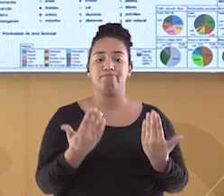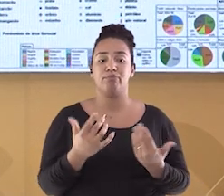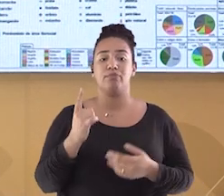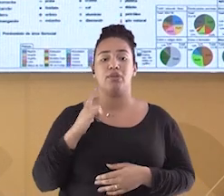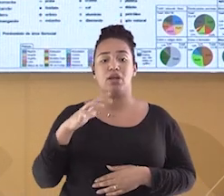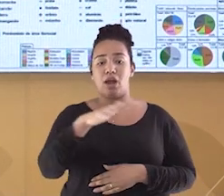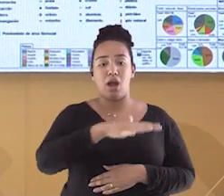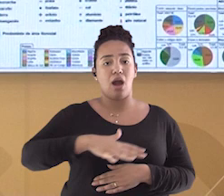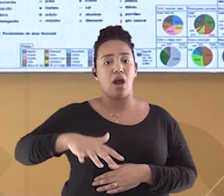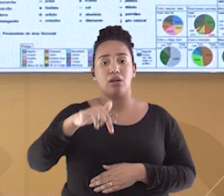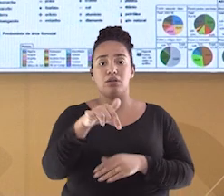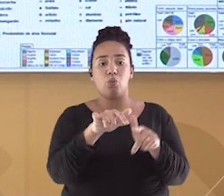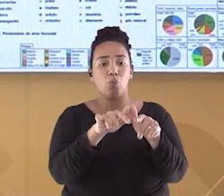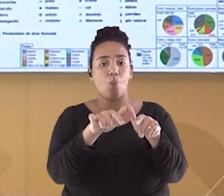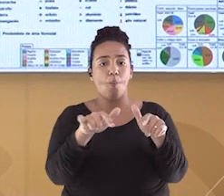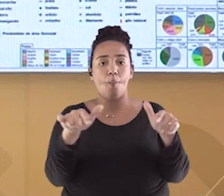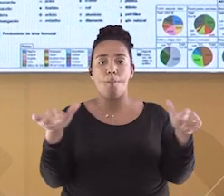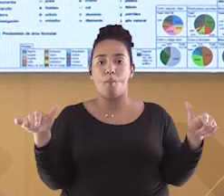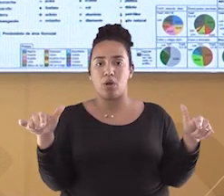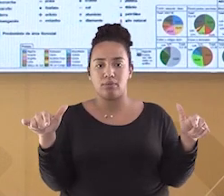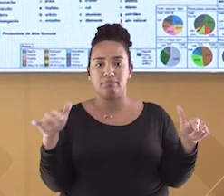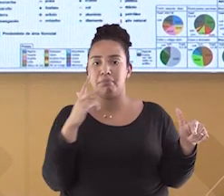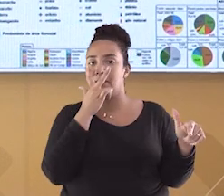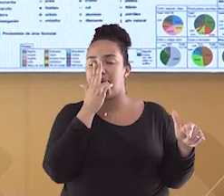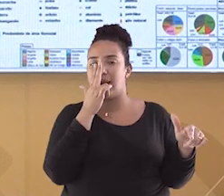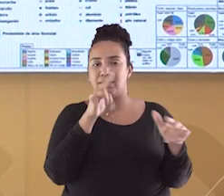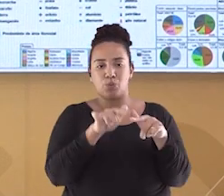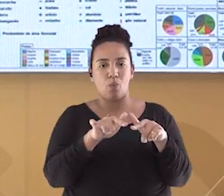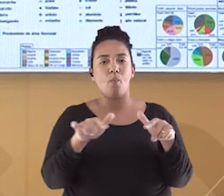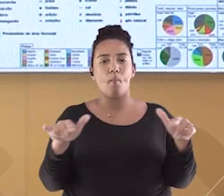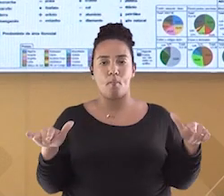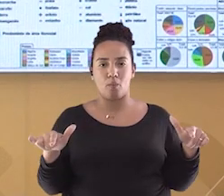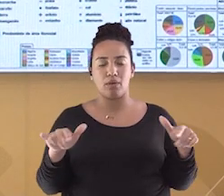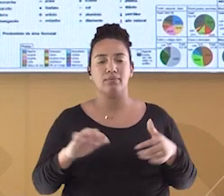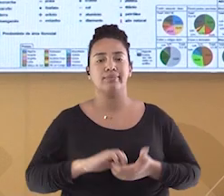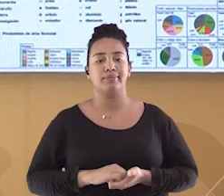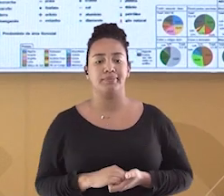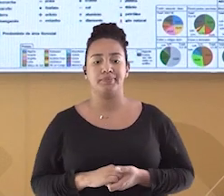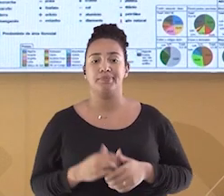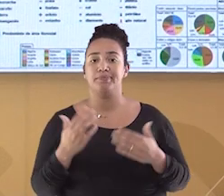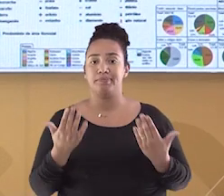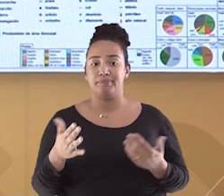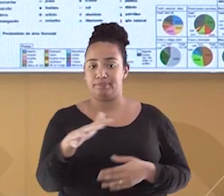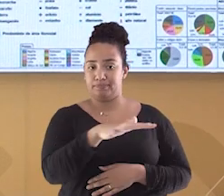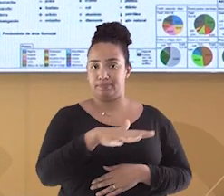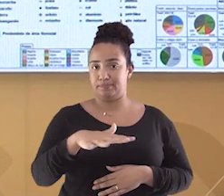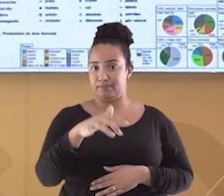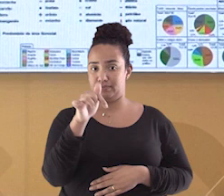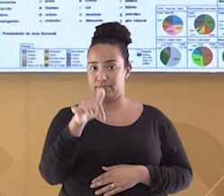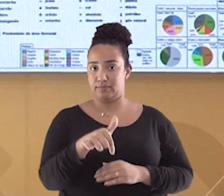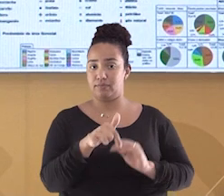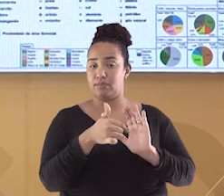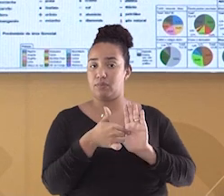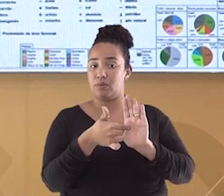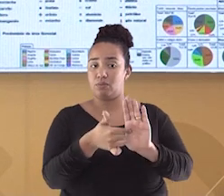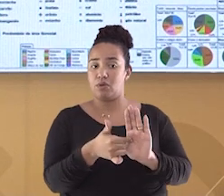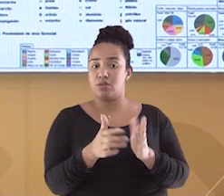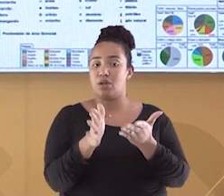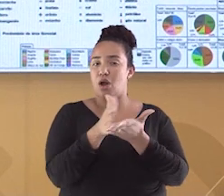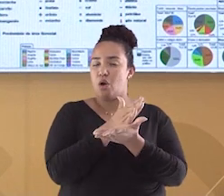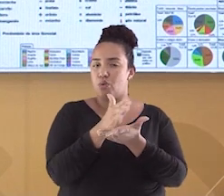apresentando uma área vazia no mapa, né? Ou que parece estar vazia. Essa área, ela apresenta em